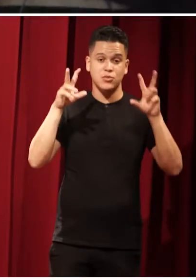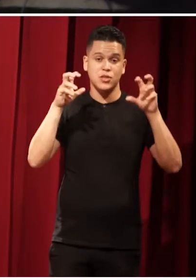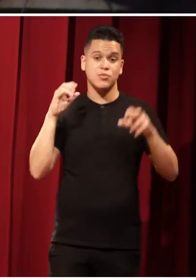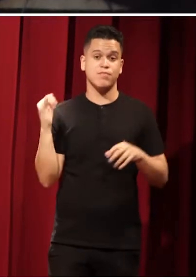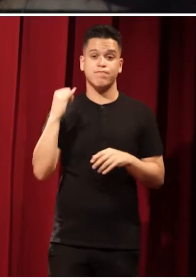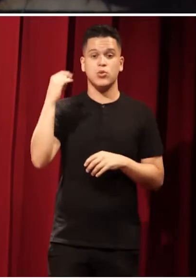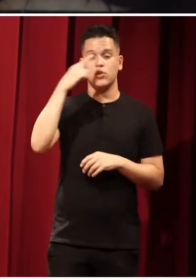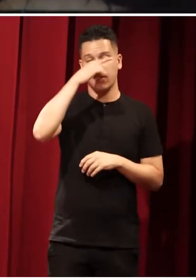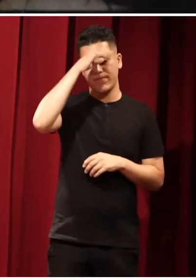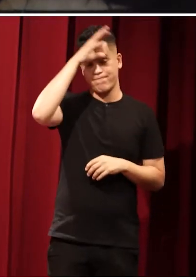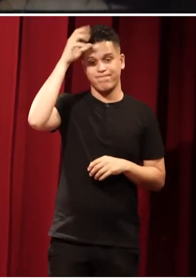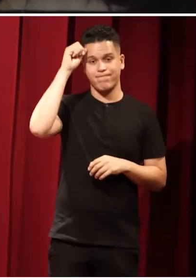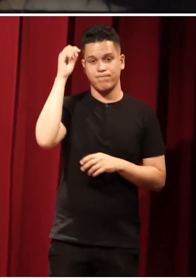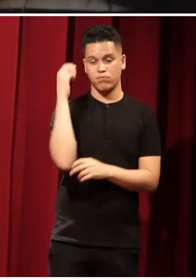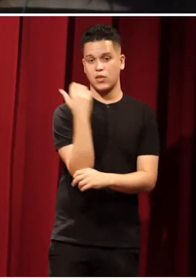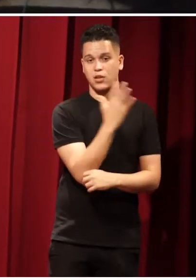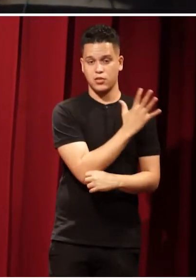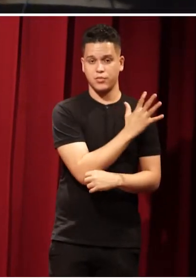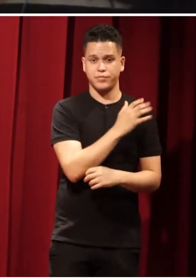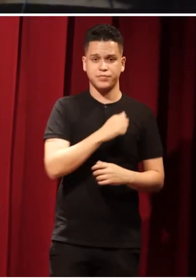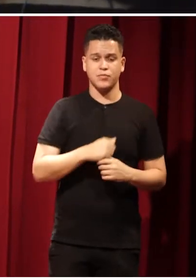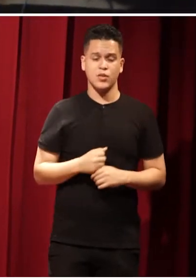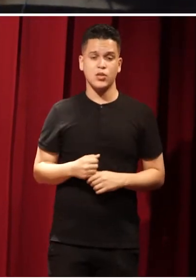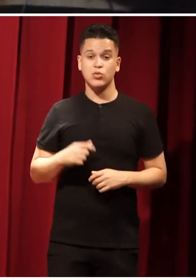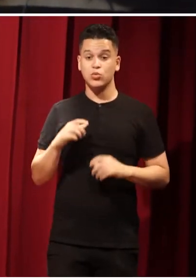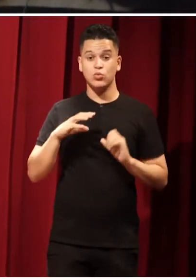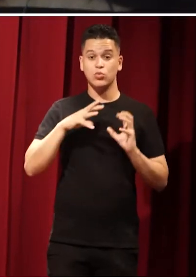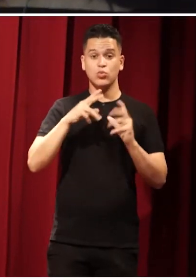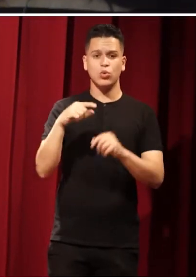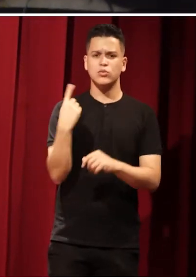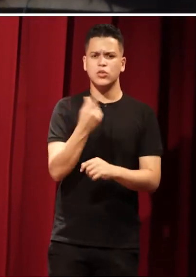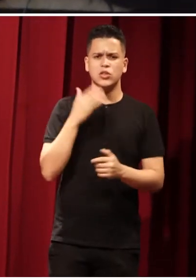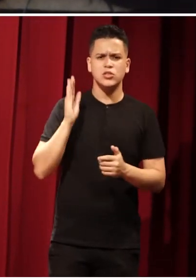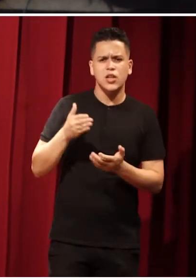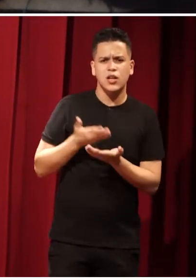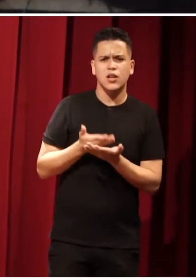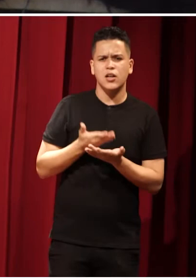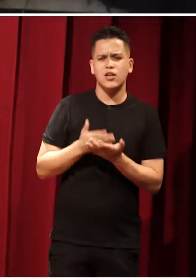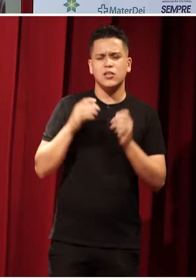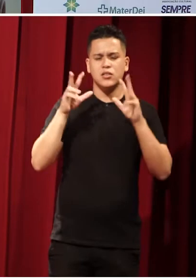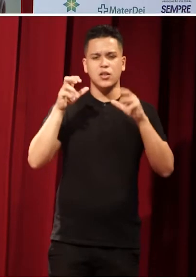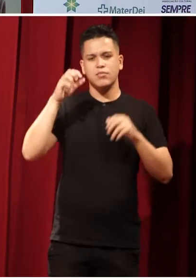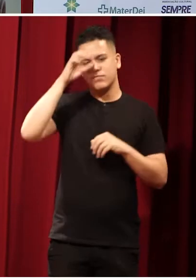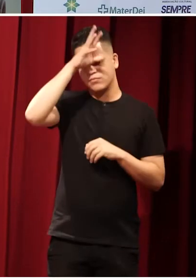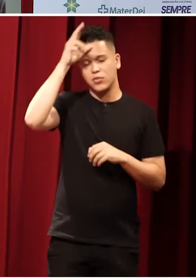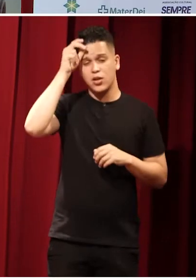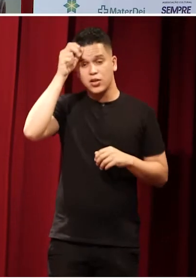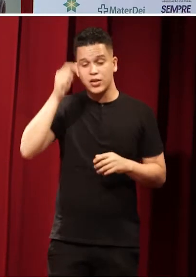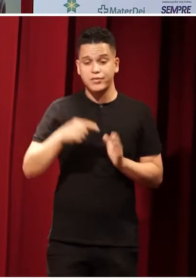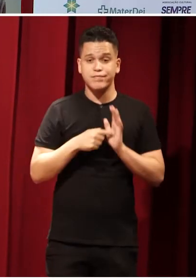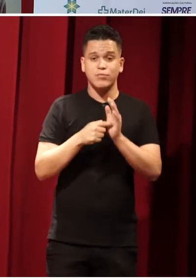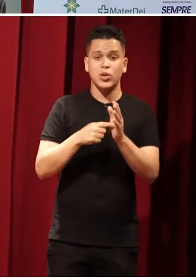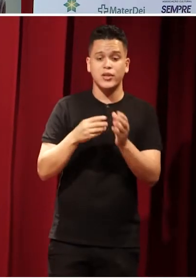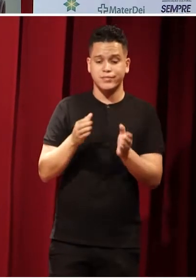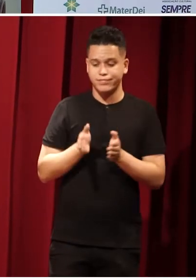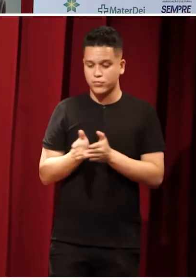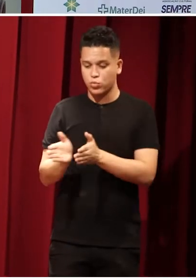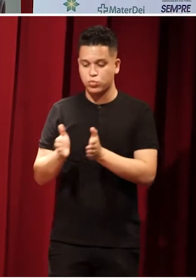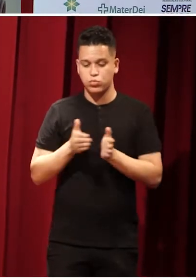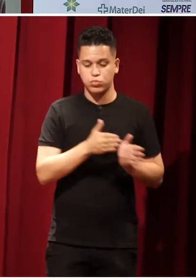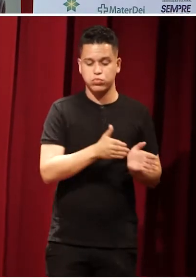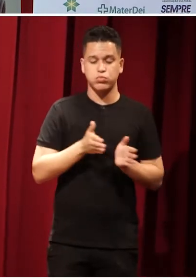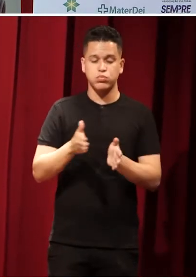conhecimentos produzidos sobre uma mulher observa atentamente até hoje, mostrando as alternativas que nós temos